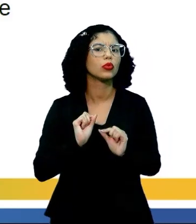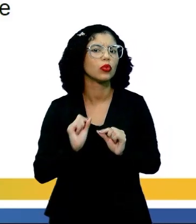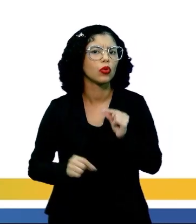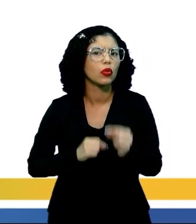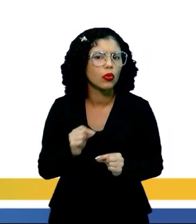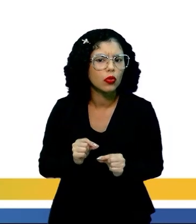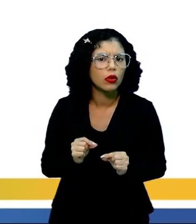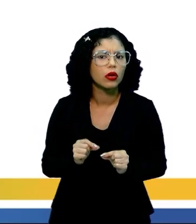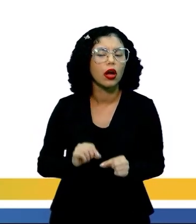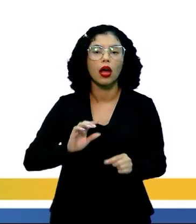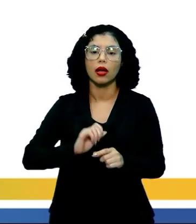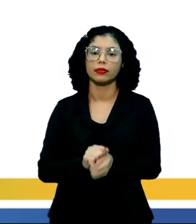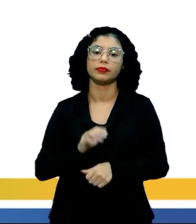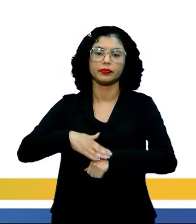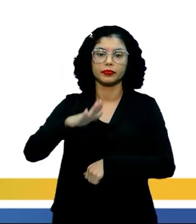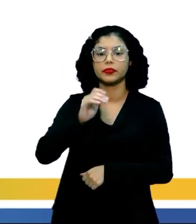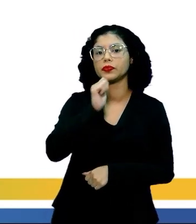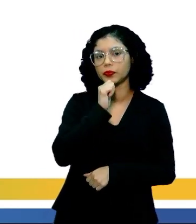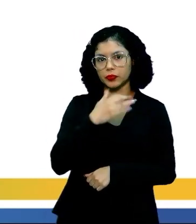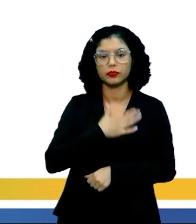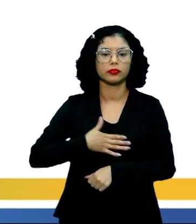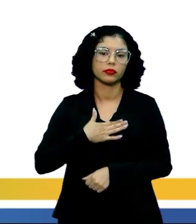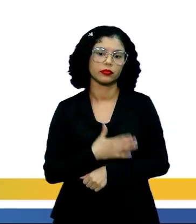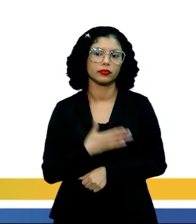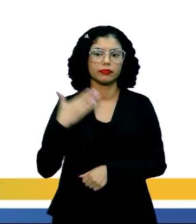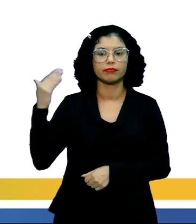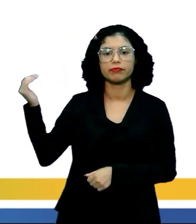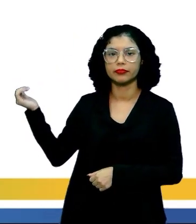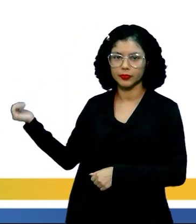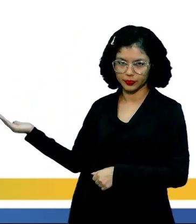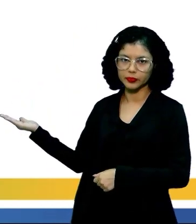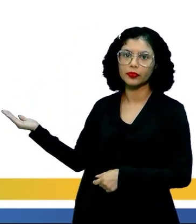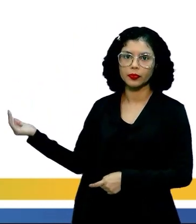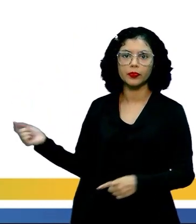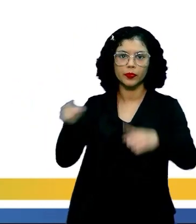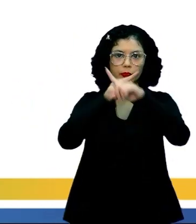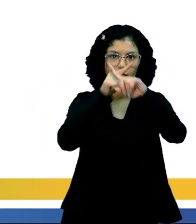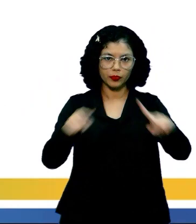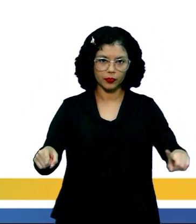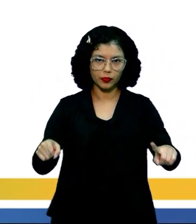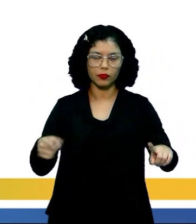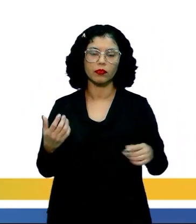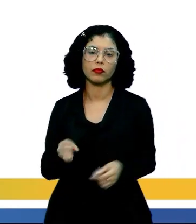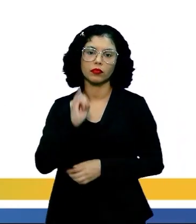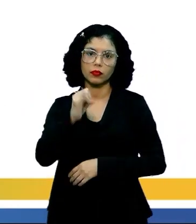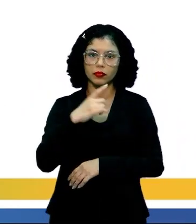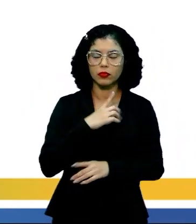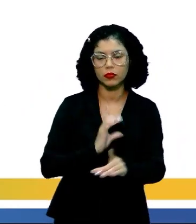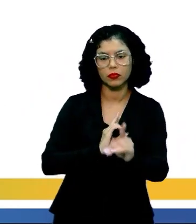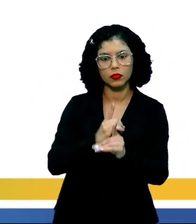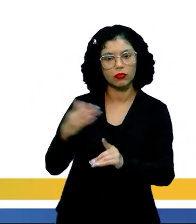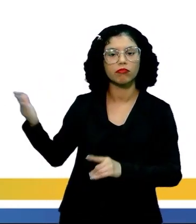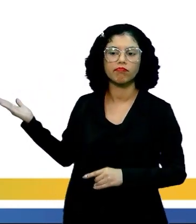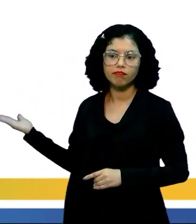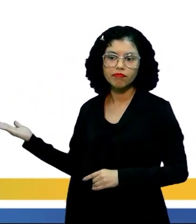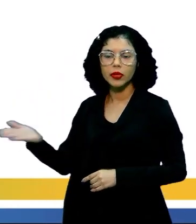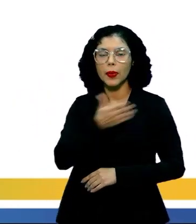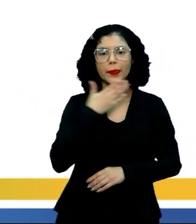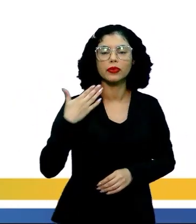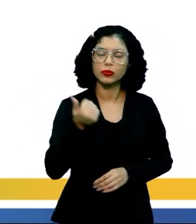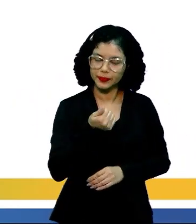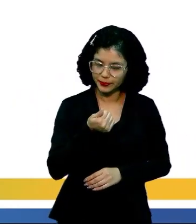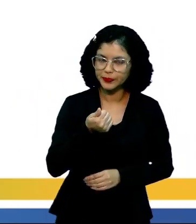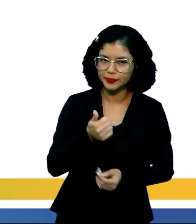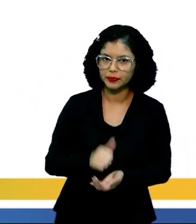A maioria dos alunos é acostumado com a regra de 3, tá? Então, se você se identifica por aqui, melhor